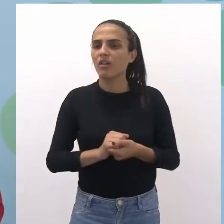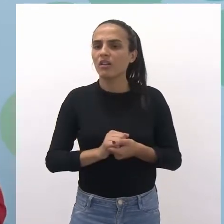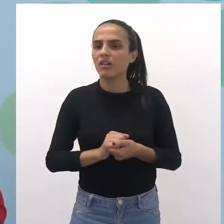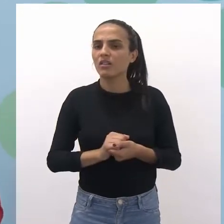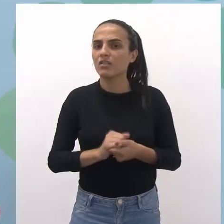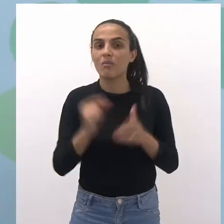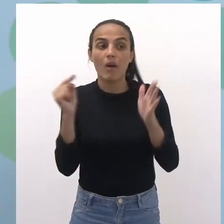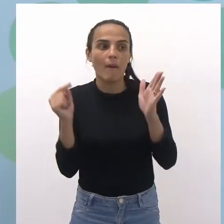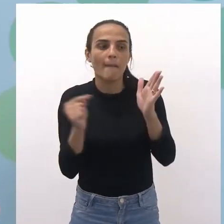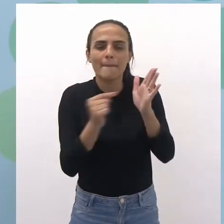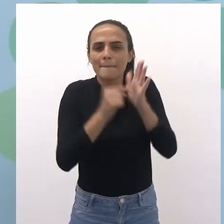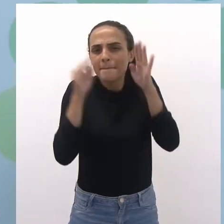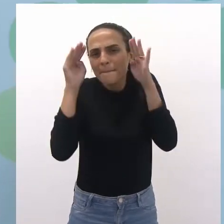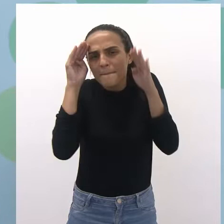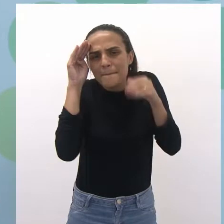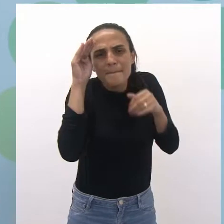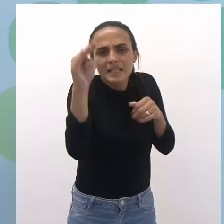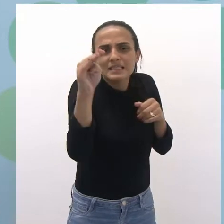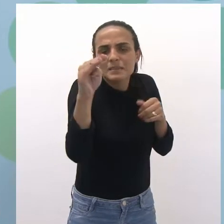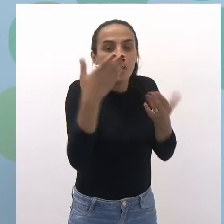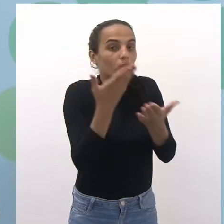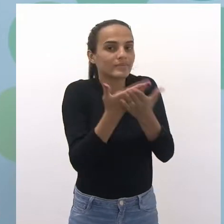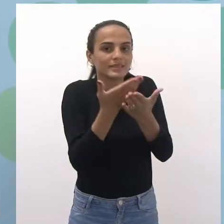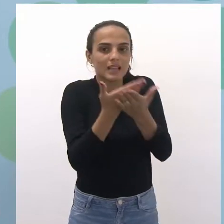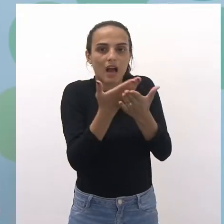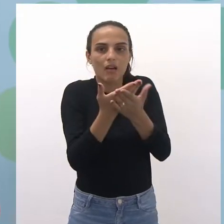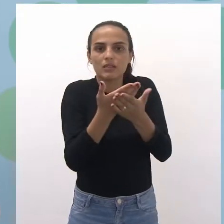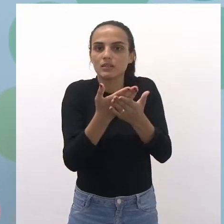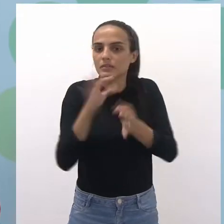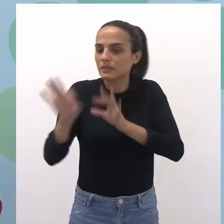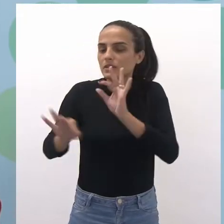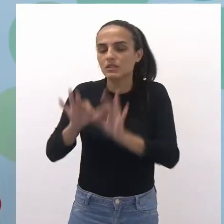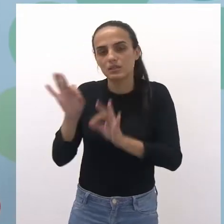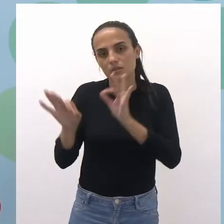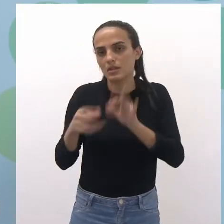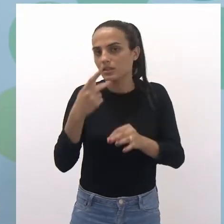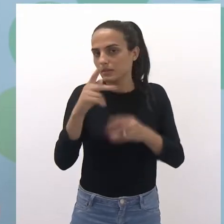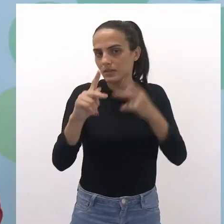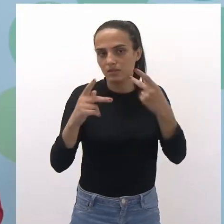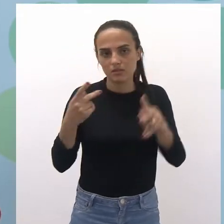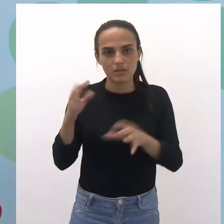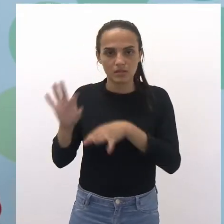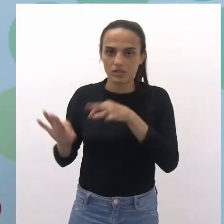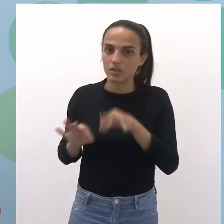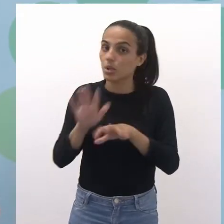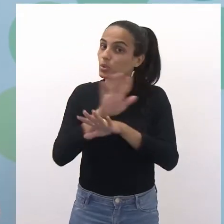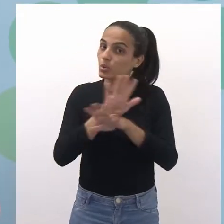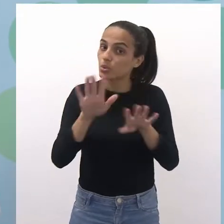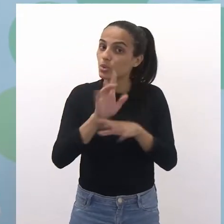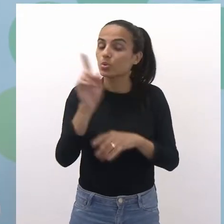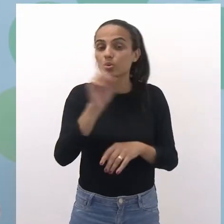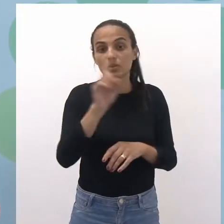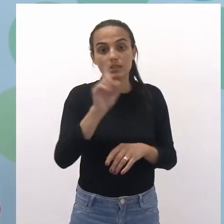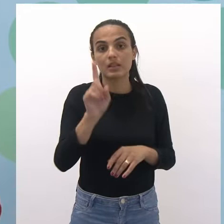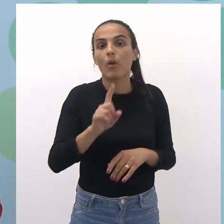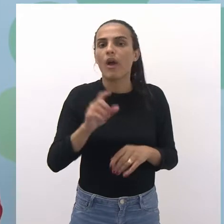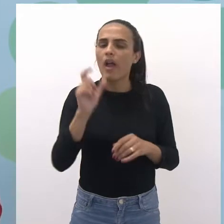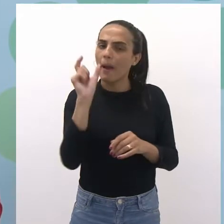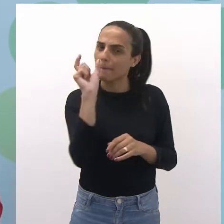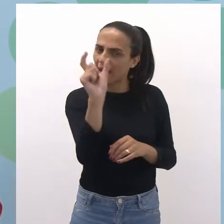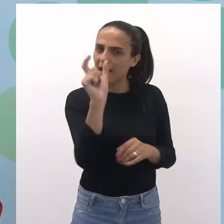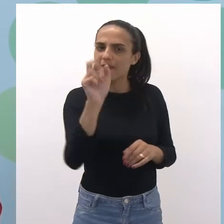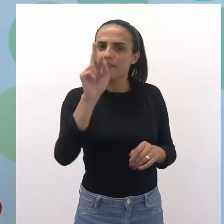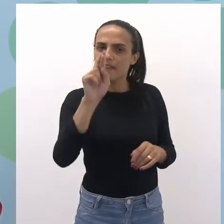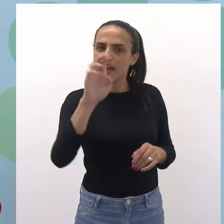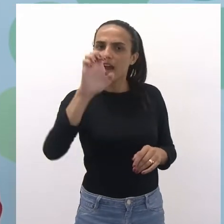ponto principal da aula que vocês estão planejando. É bom a gente destacar a palavra recurso. O vídeo